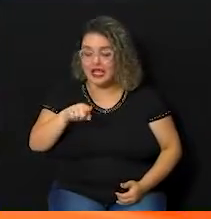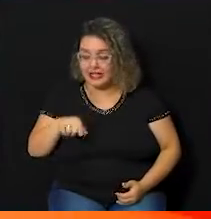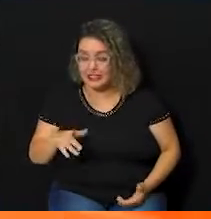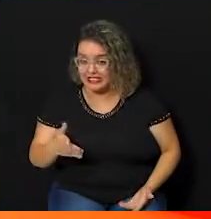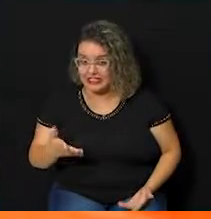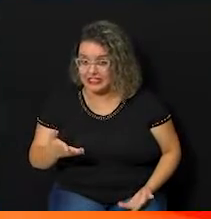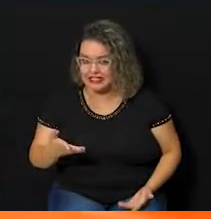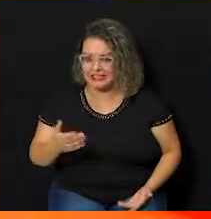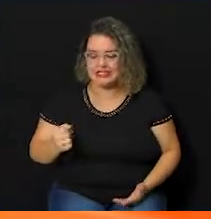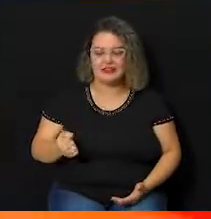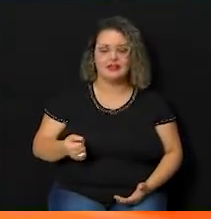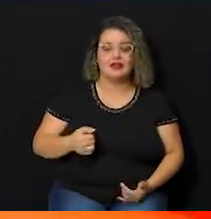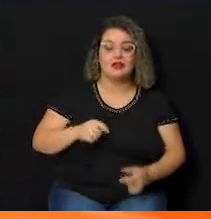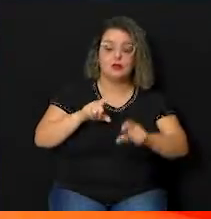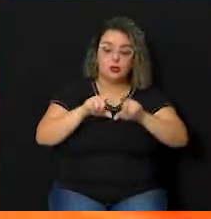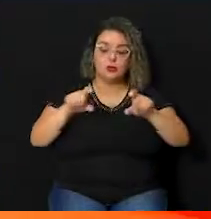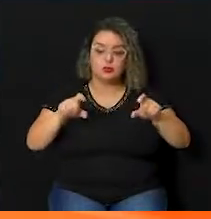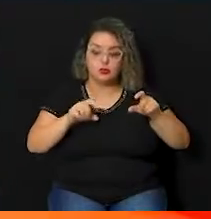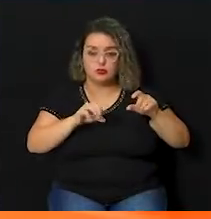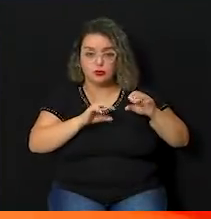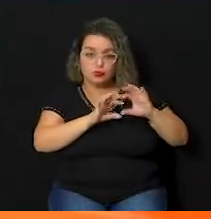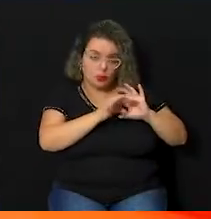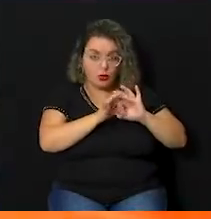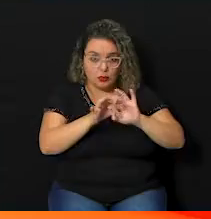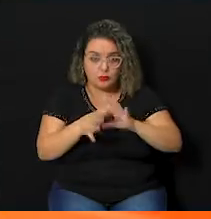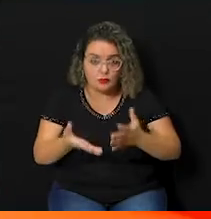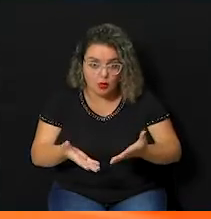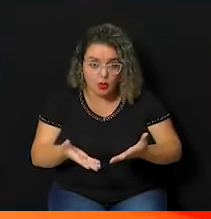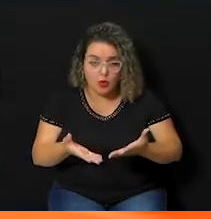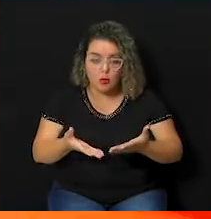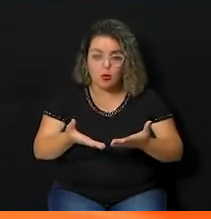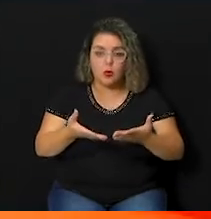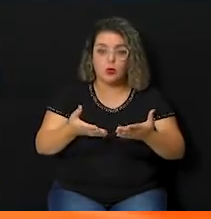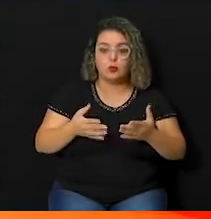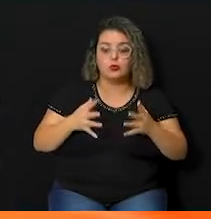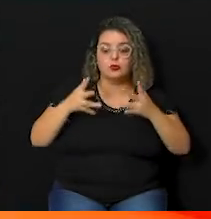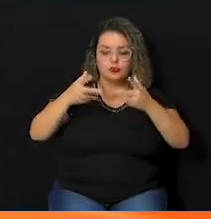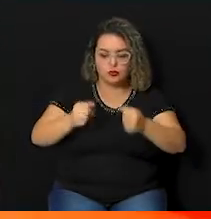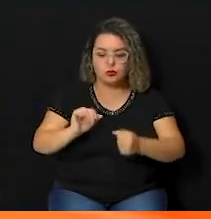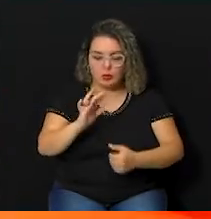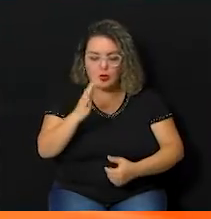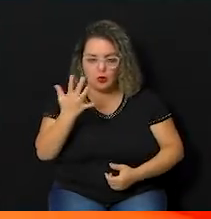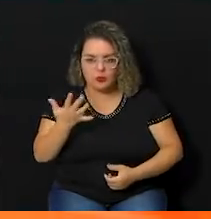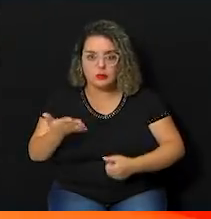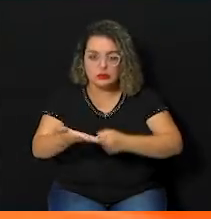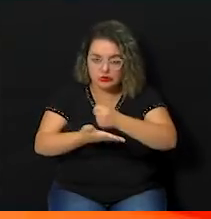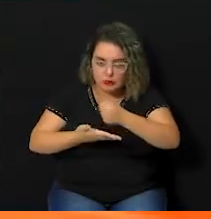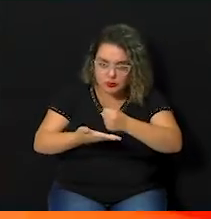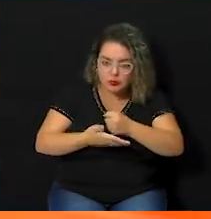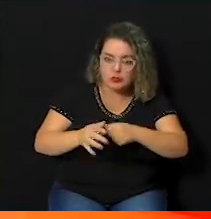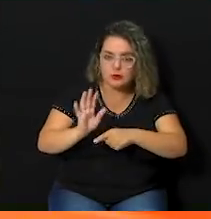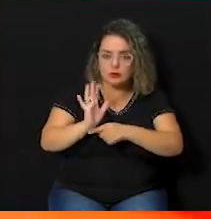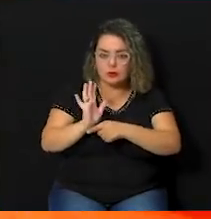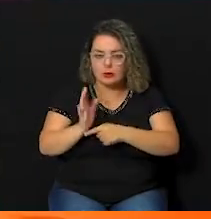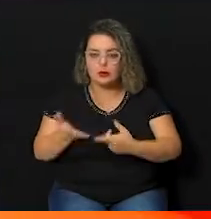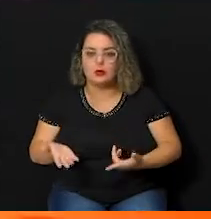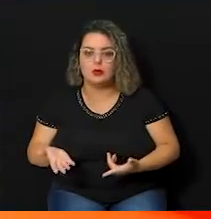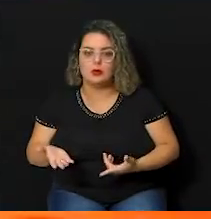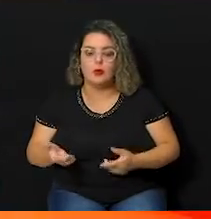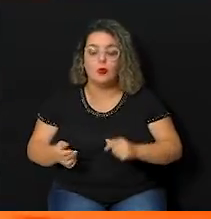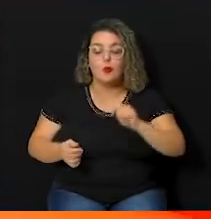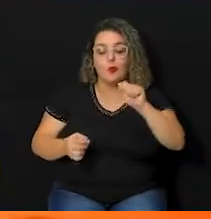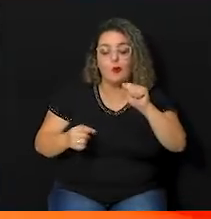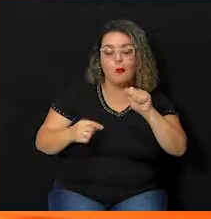a gente pega a essência da história, né, tipo, tá acontecendo fato A e B, aí coloca ali um A mais, um B